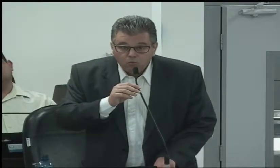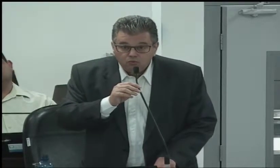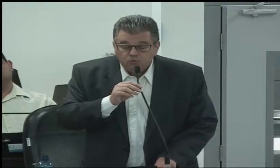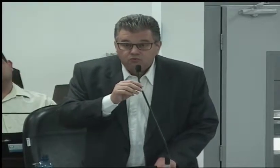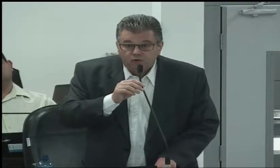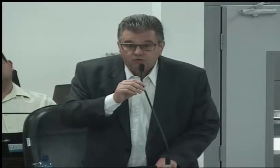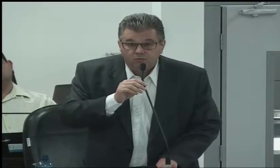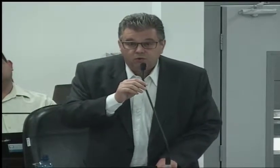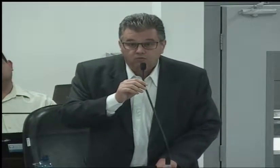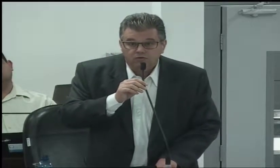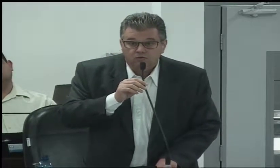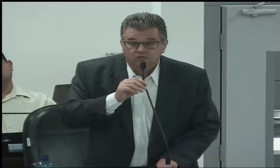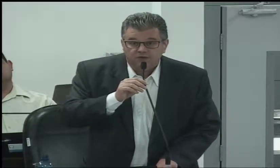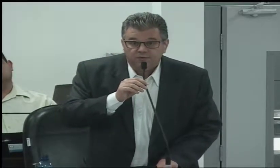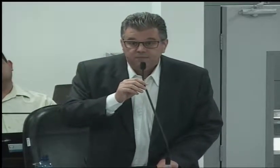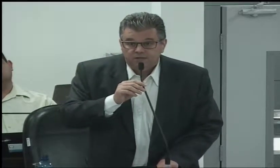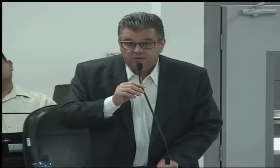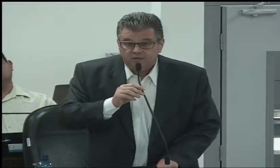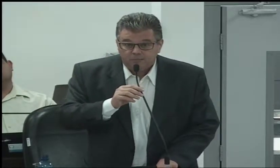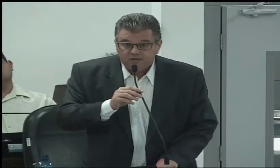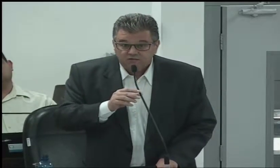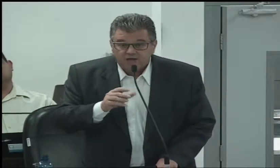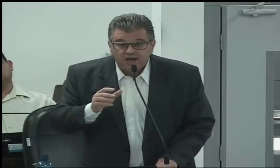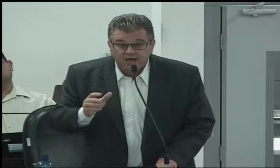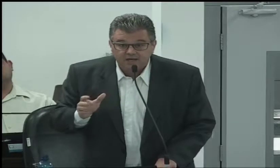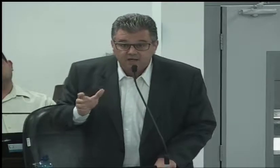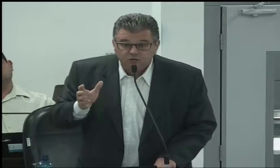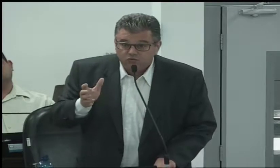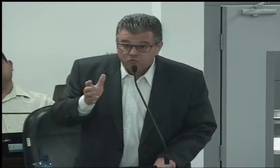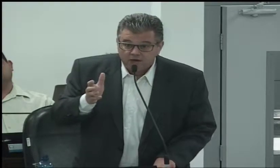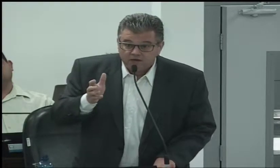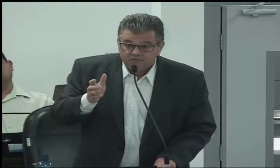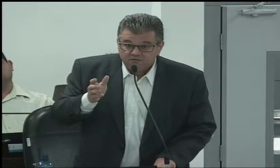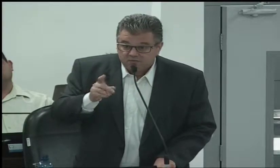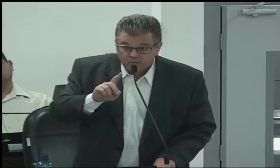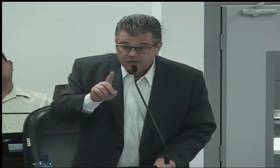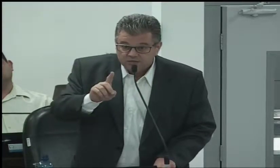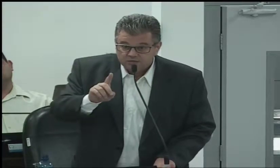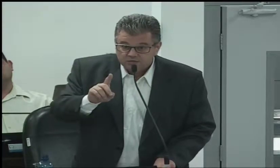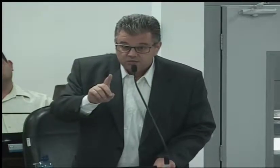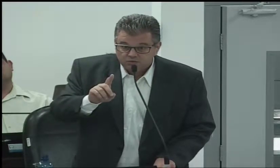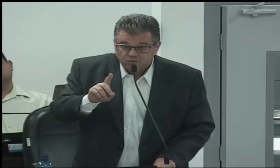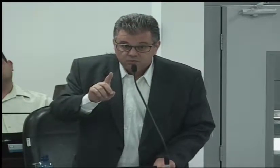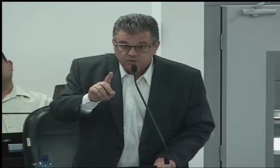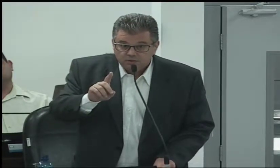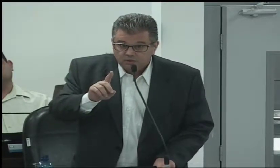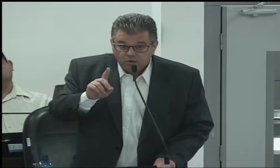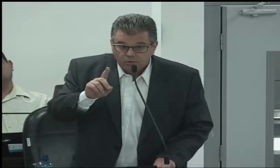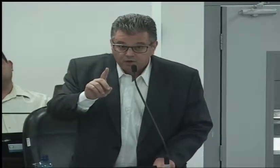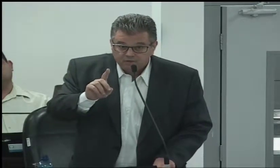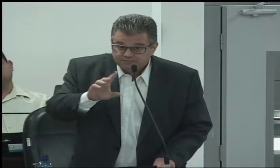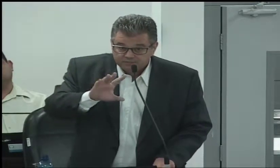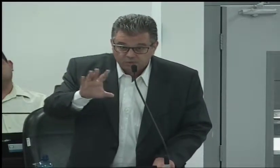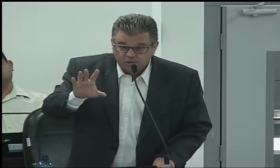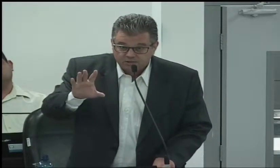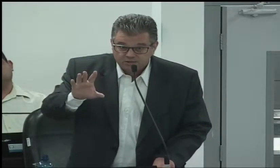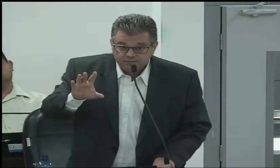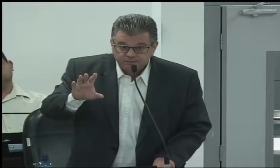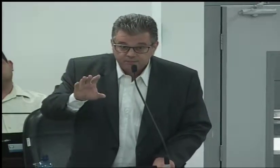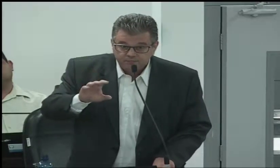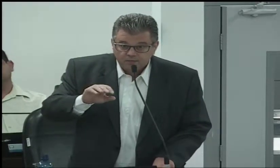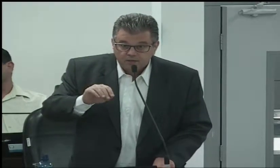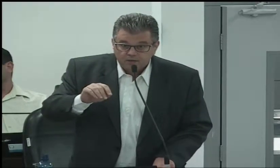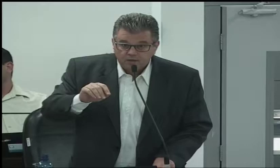o uso dos nossos marronzinhos, né, de repente ficarem ali nos locais, não é? Já fui? Não pode, não pode.